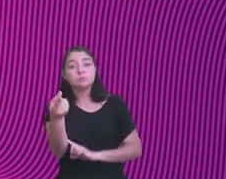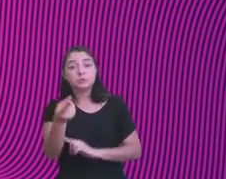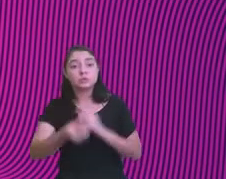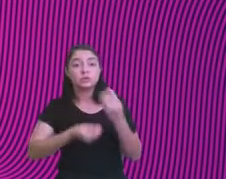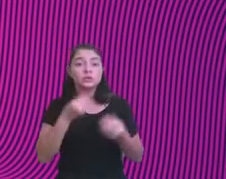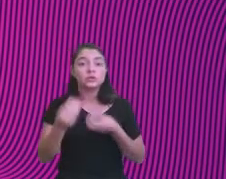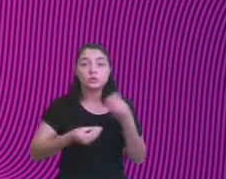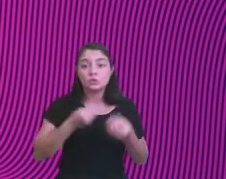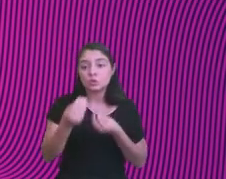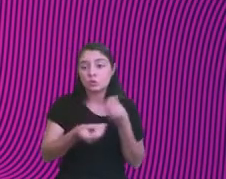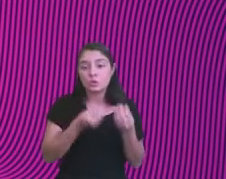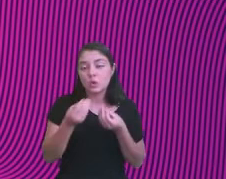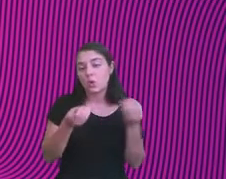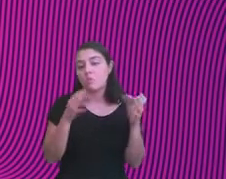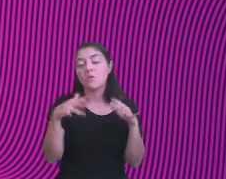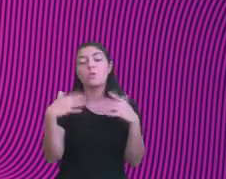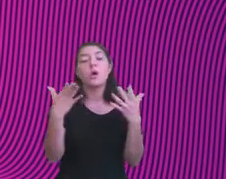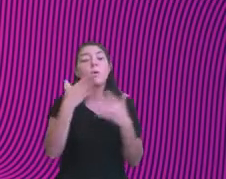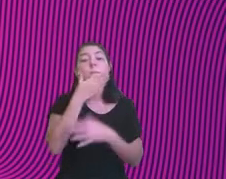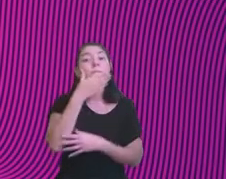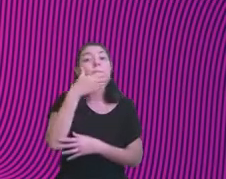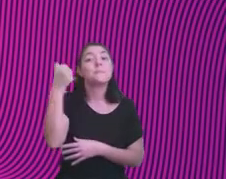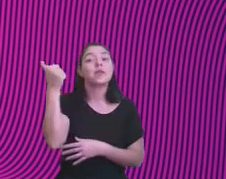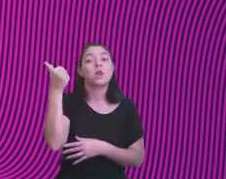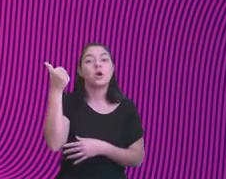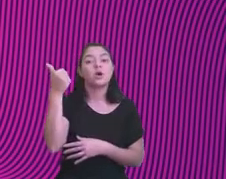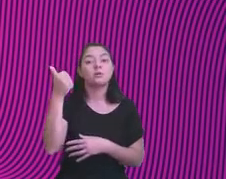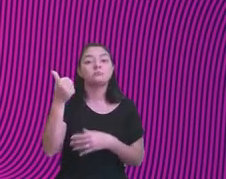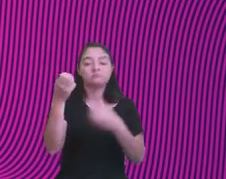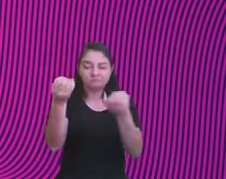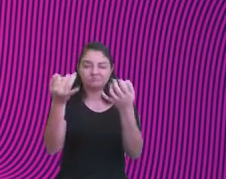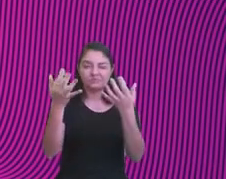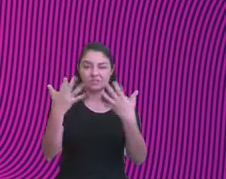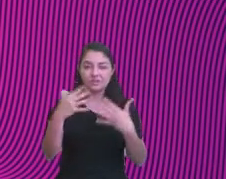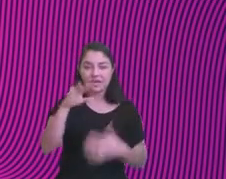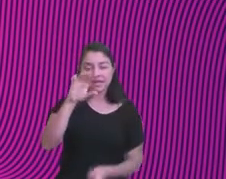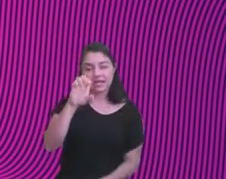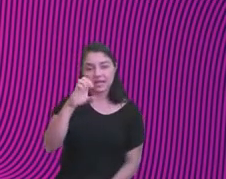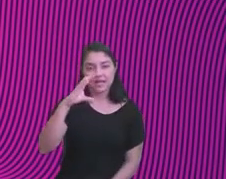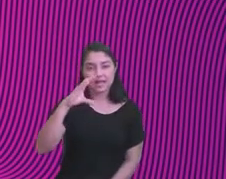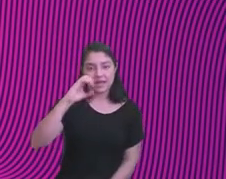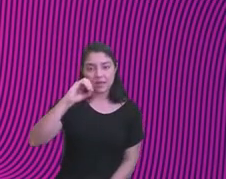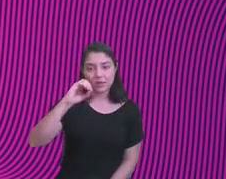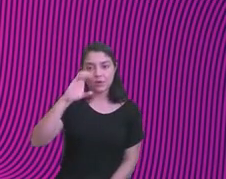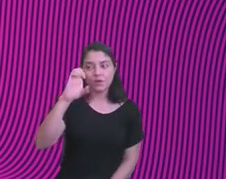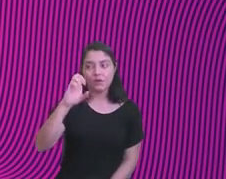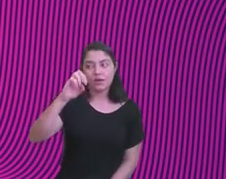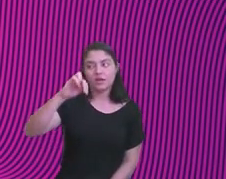tratamento, qual é a melhor aplicação da ecoendoscopia em câncer de reto?